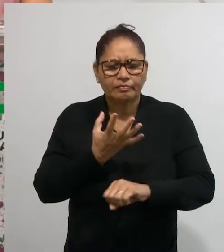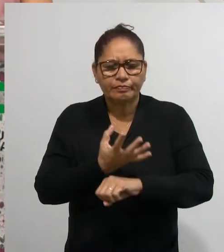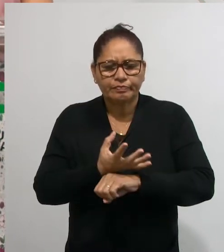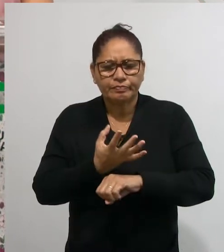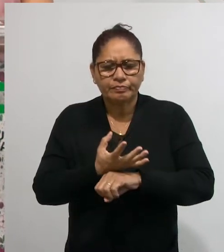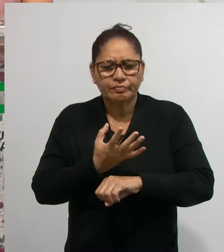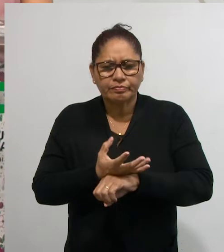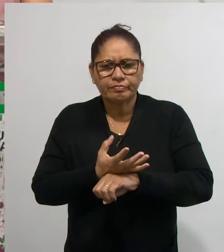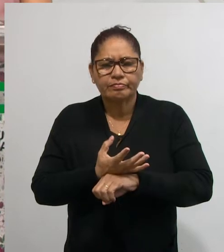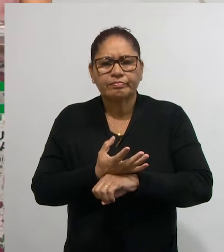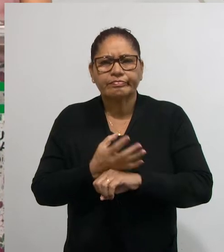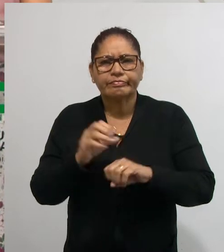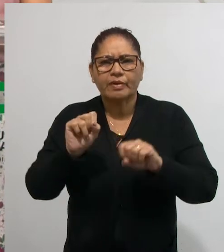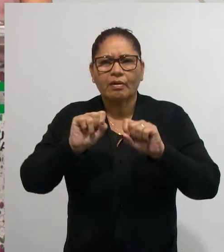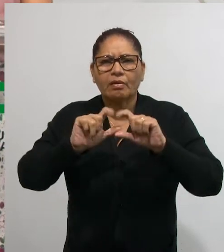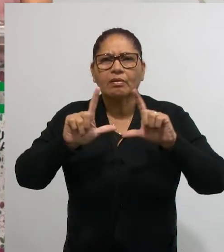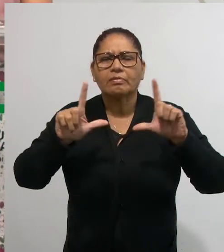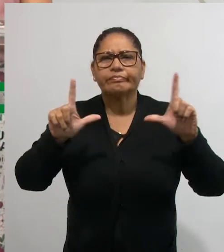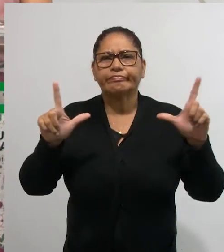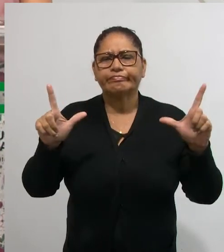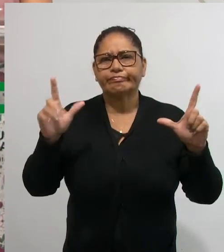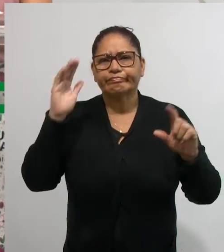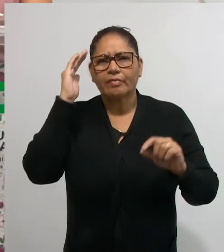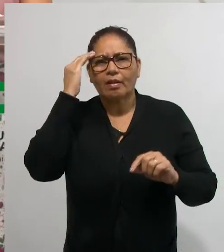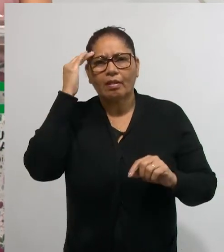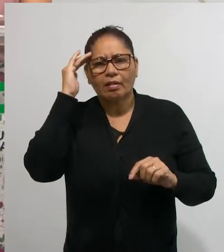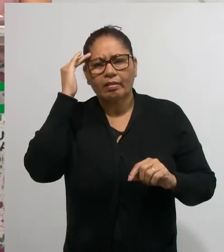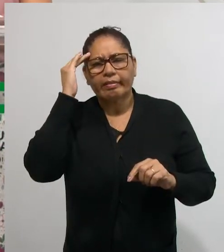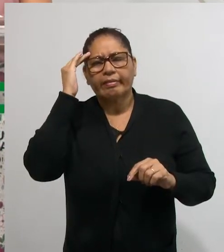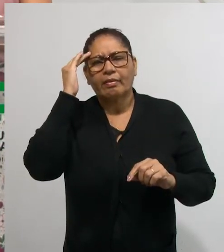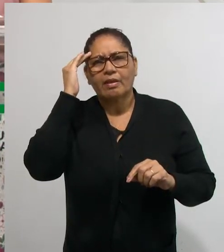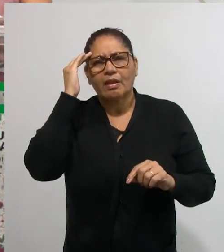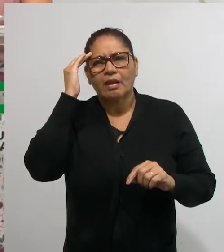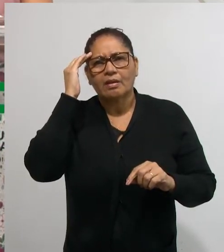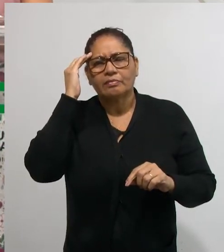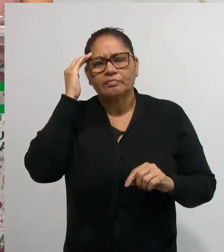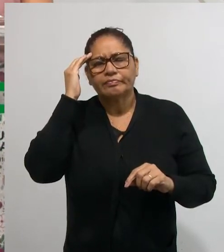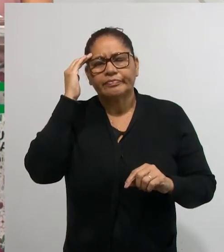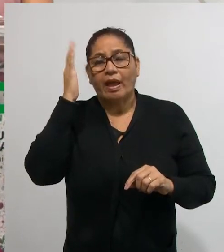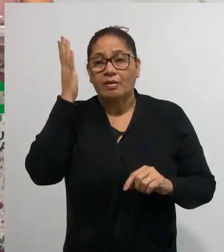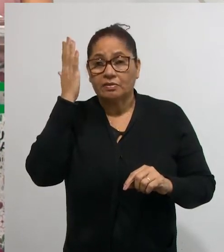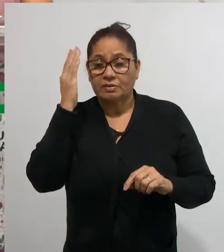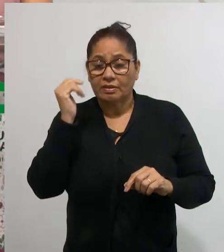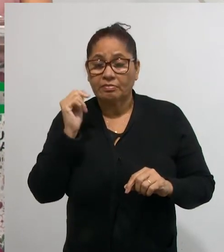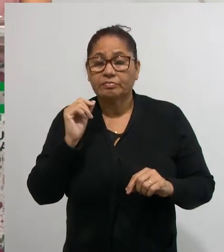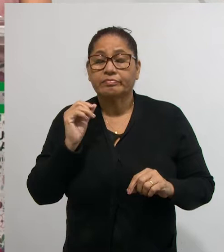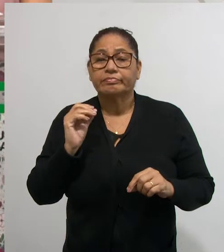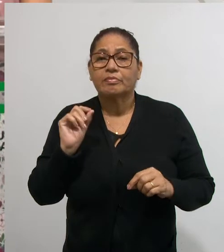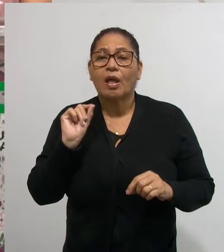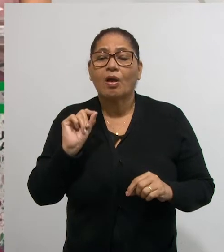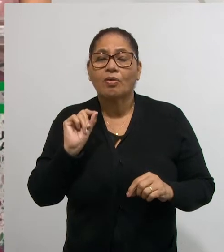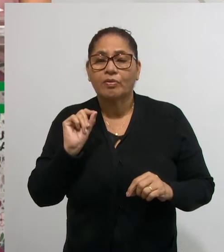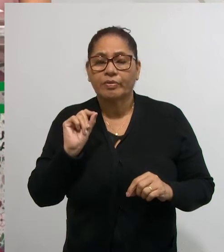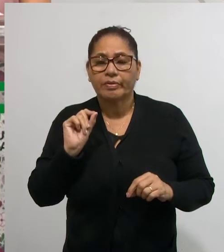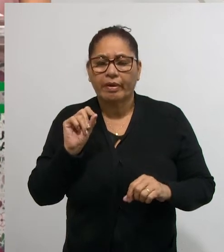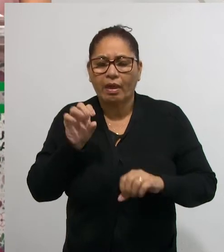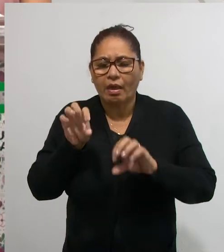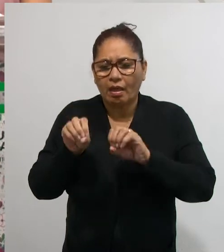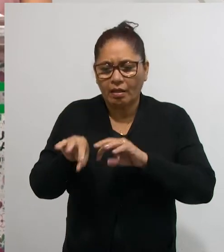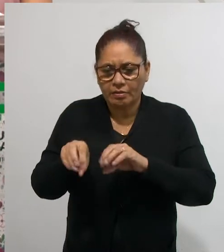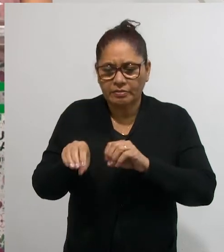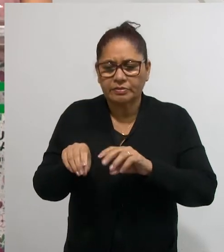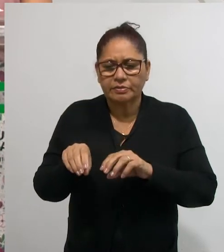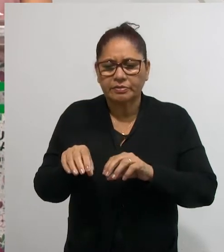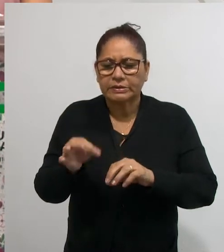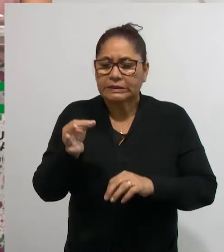ter clareza, compreensão e ter uma definição sobre a concepção de ensino. Porque tenha certeza